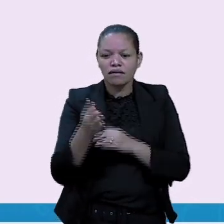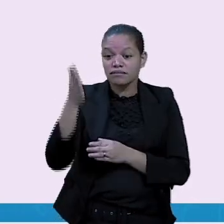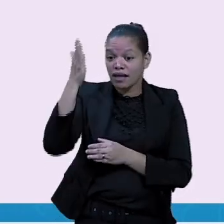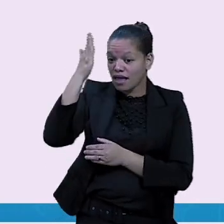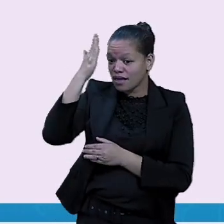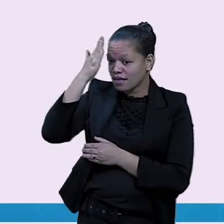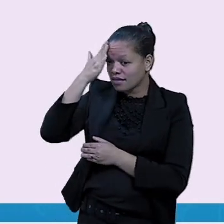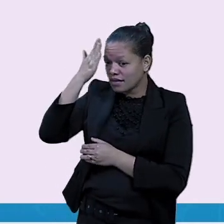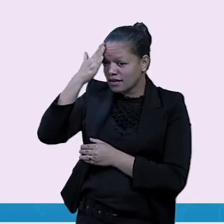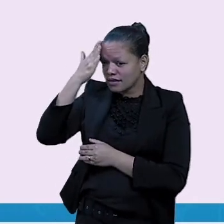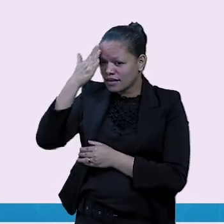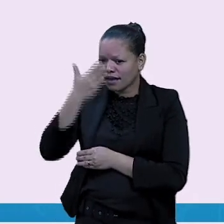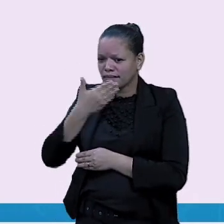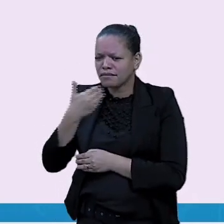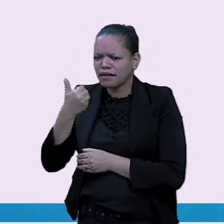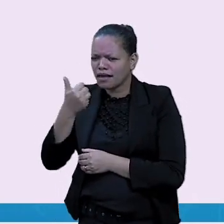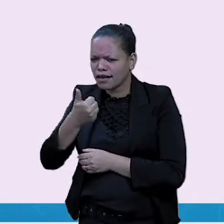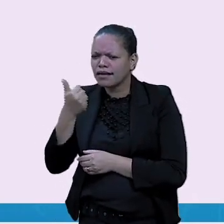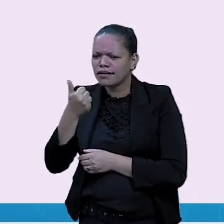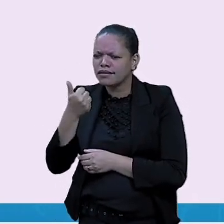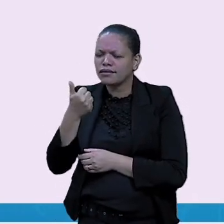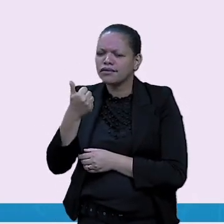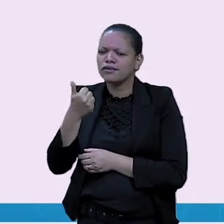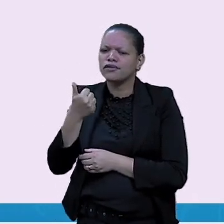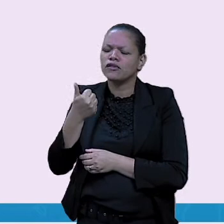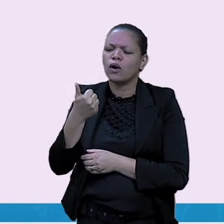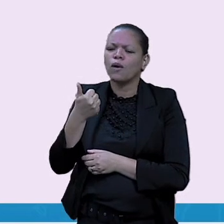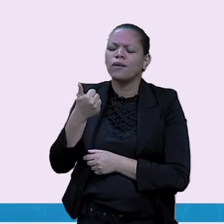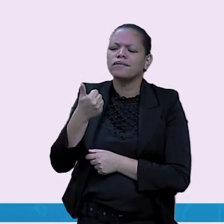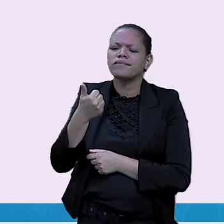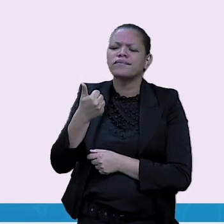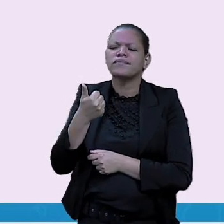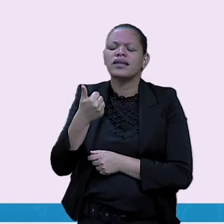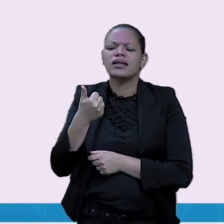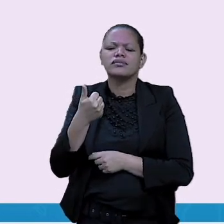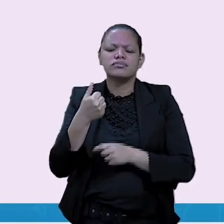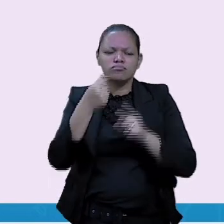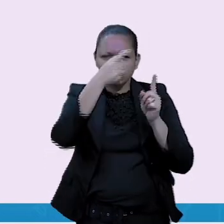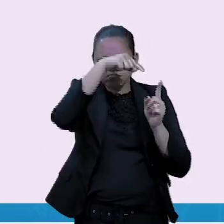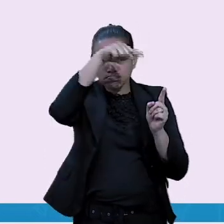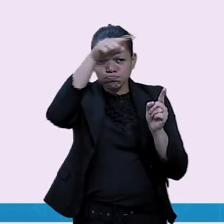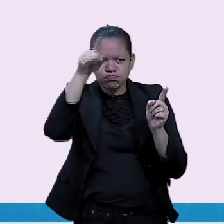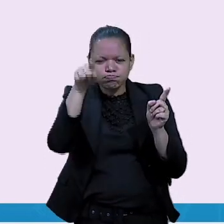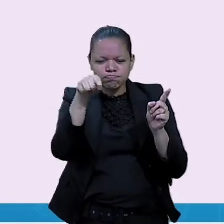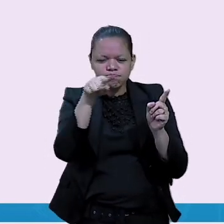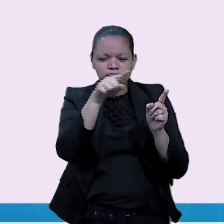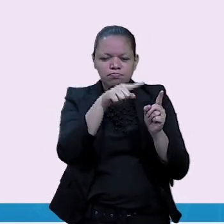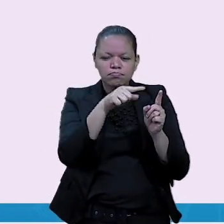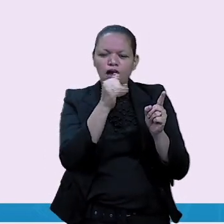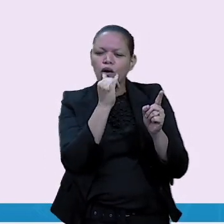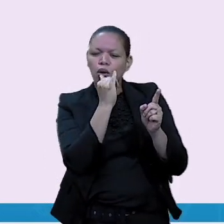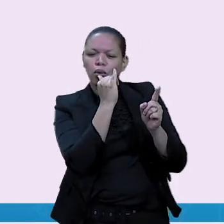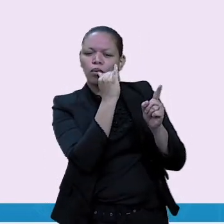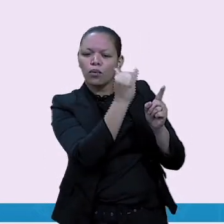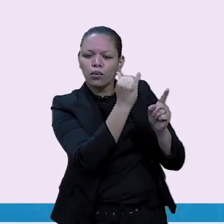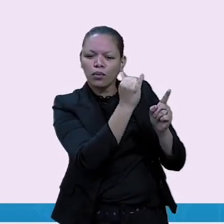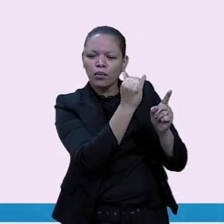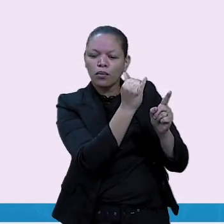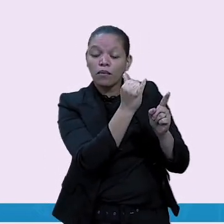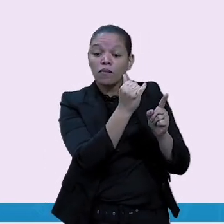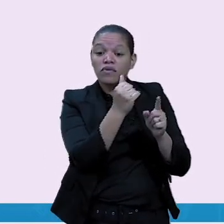entender a situação aí e nos balões de fala você vai produzir um